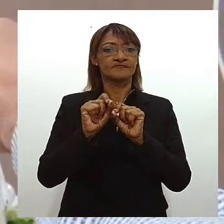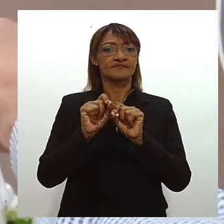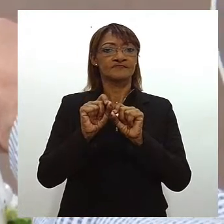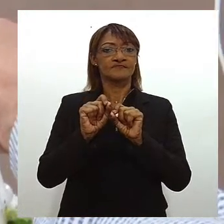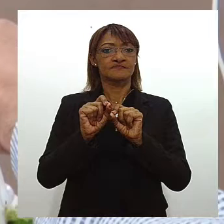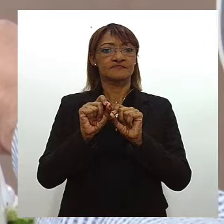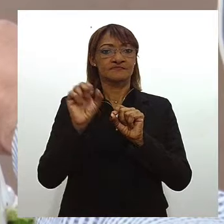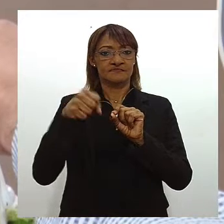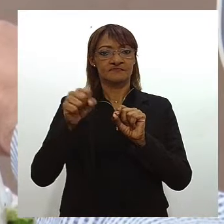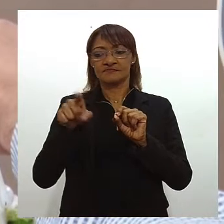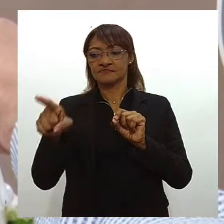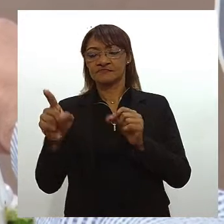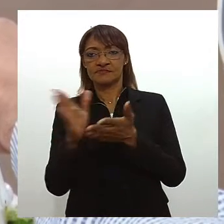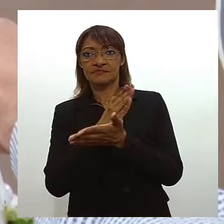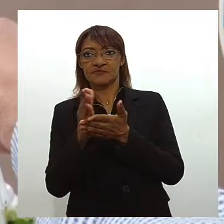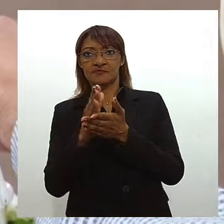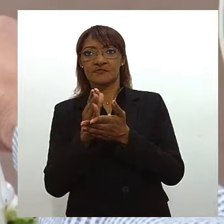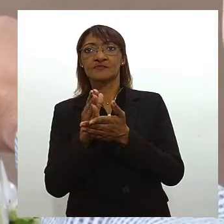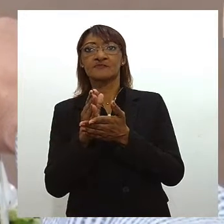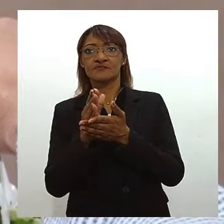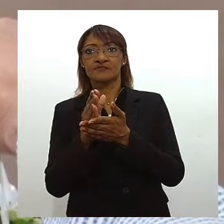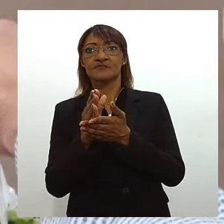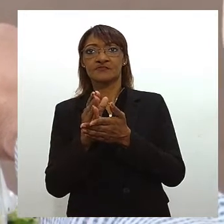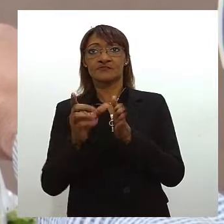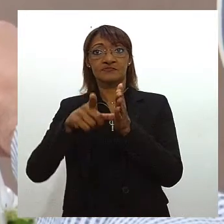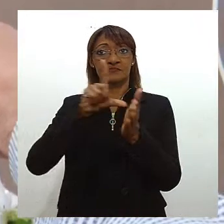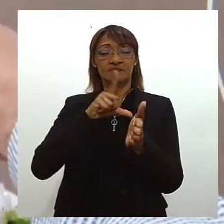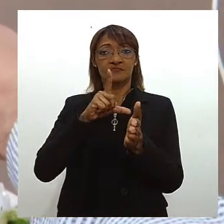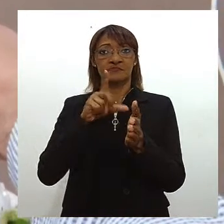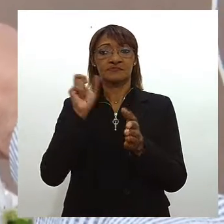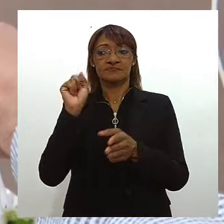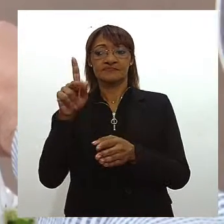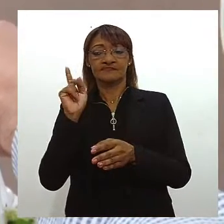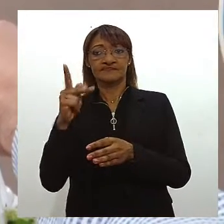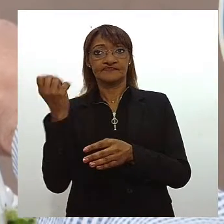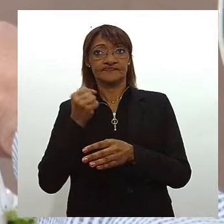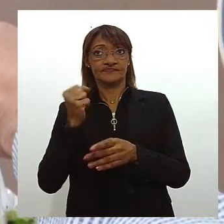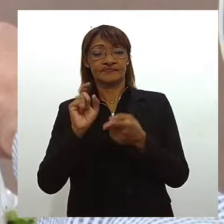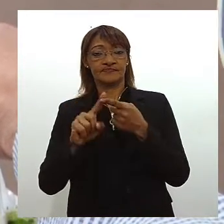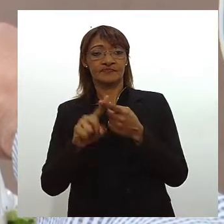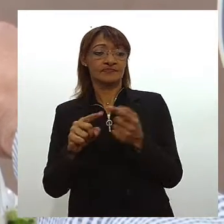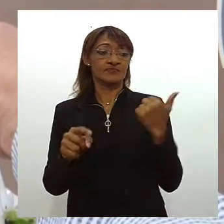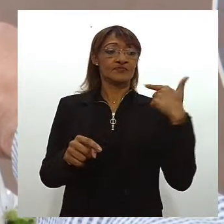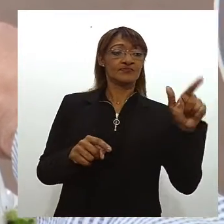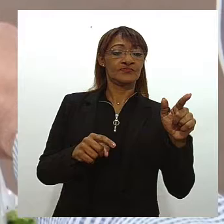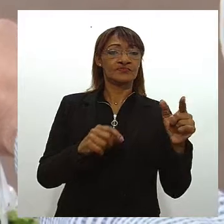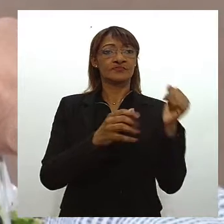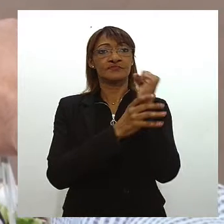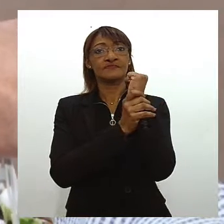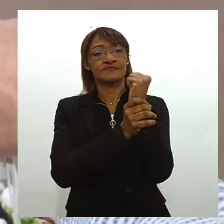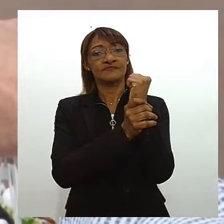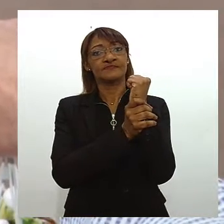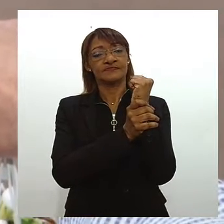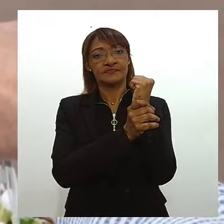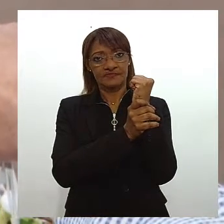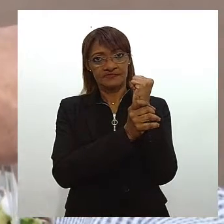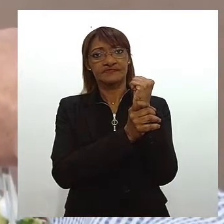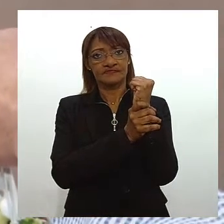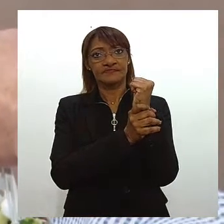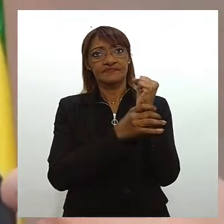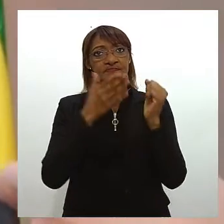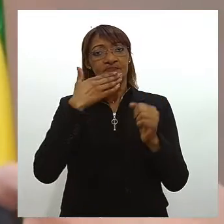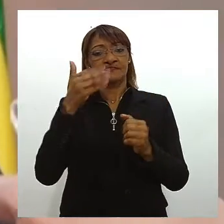minorar impactos sofridos pelos aposentados e pensionistas e de outro também assegurar a melhoria